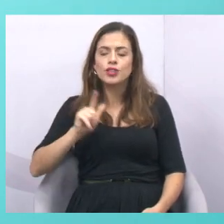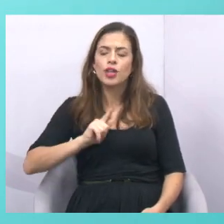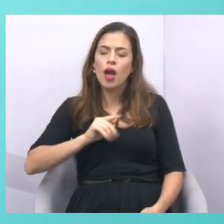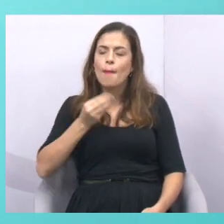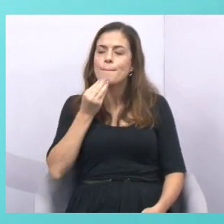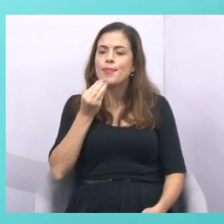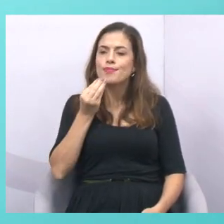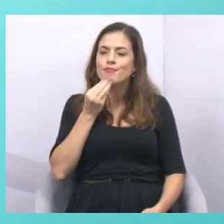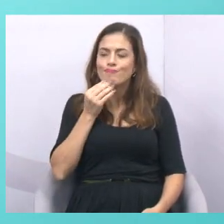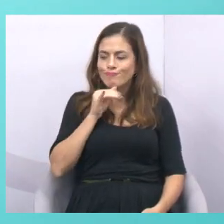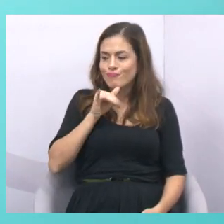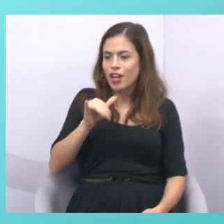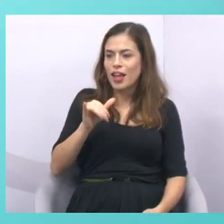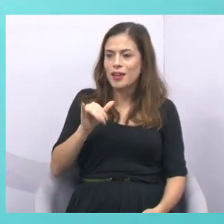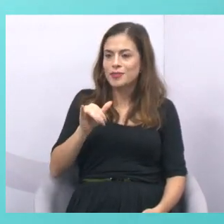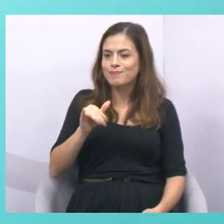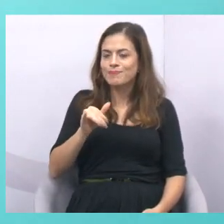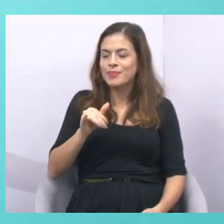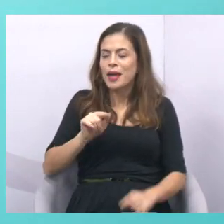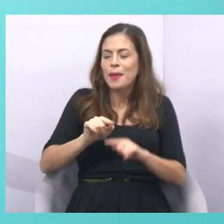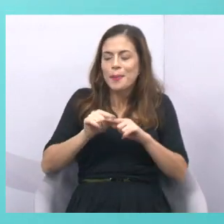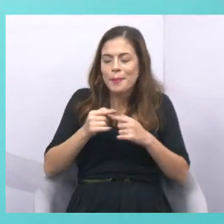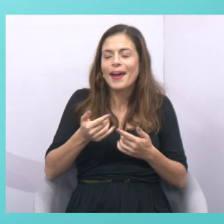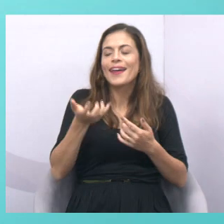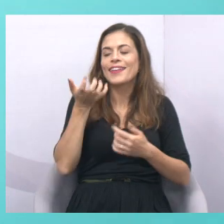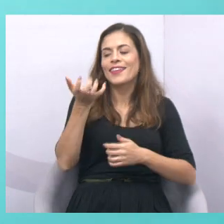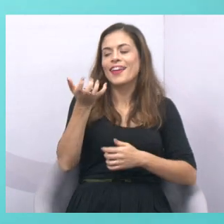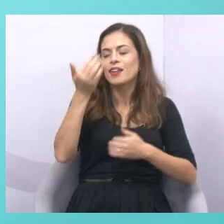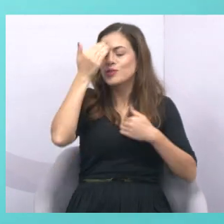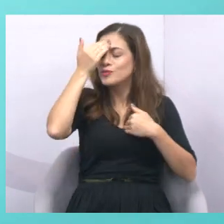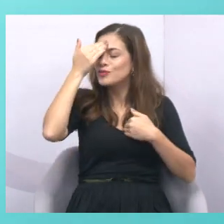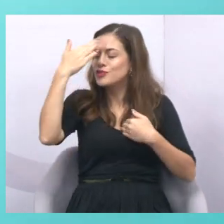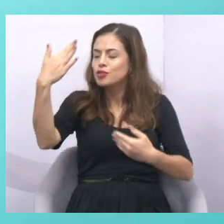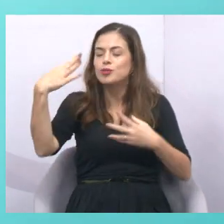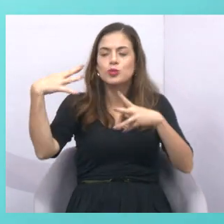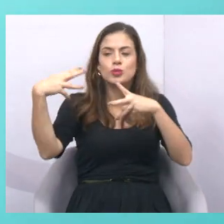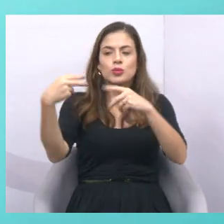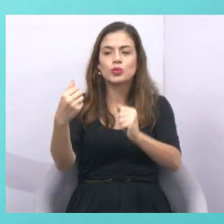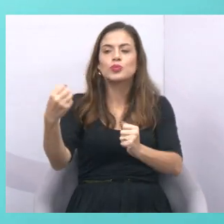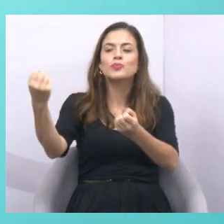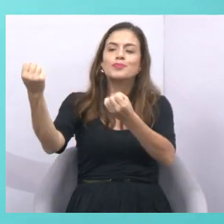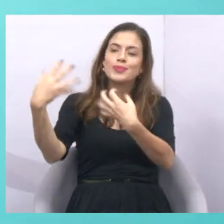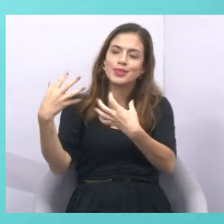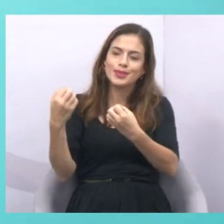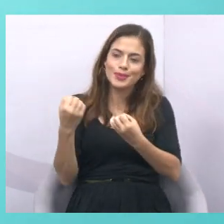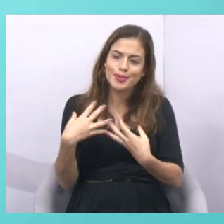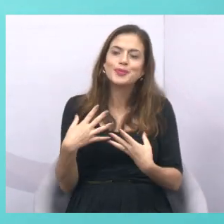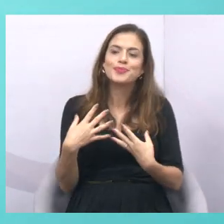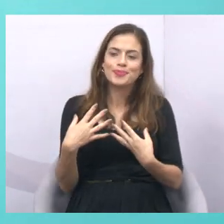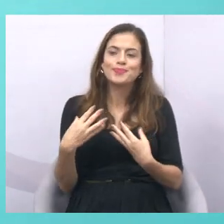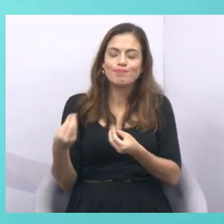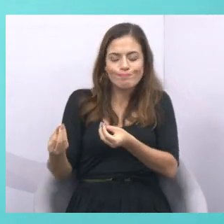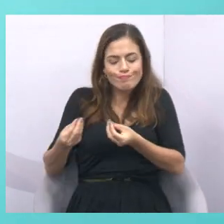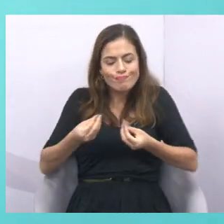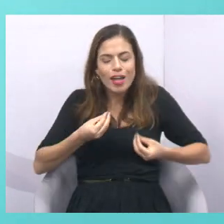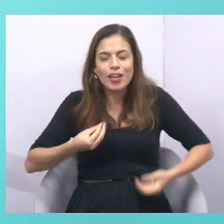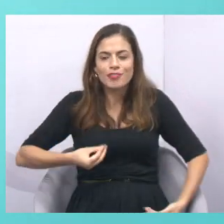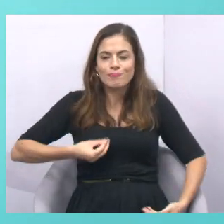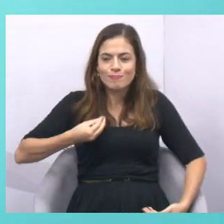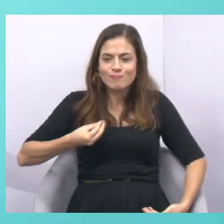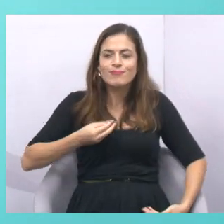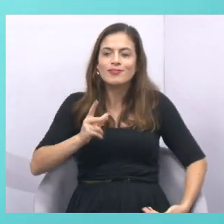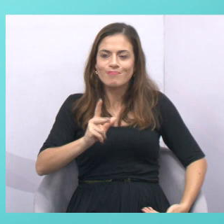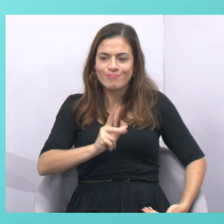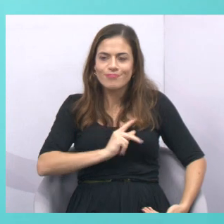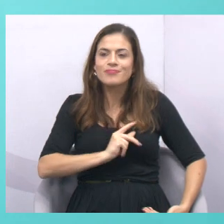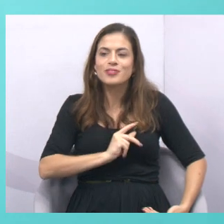coração, eu quero te agradecer por tudo que você me ensinou, porque eu trouxe para a minha vida pessoal. Hoje,